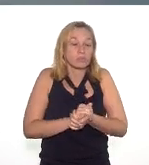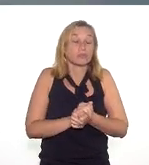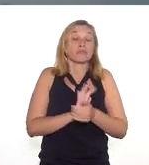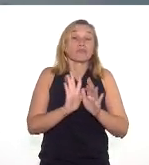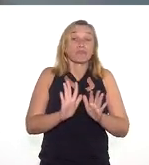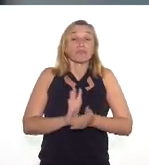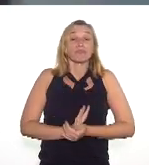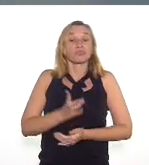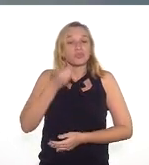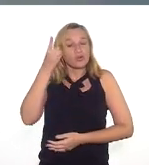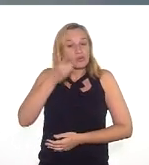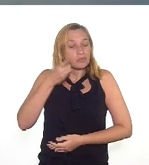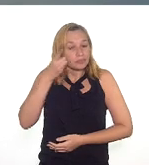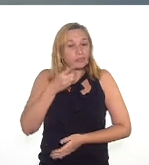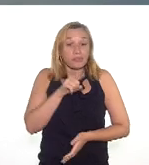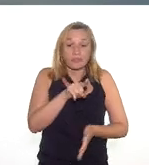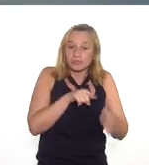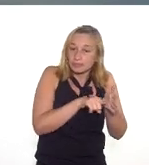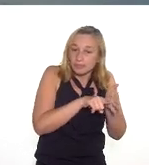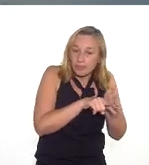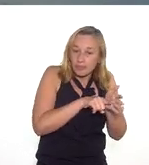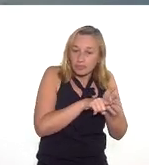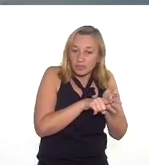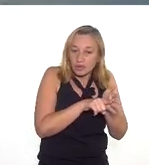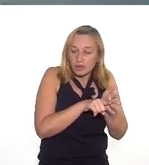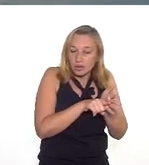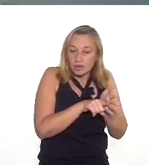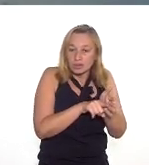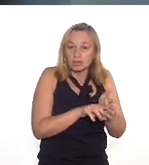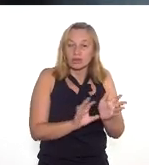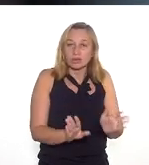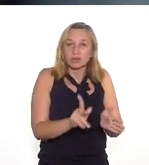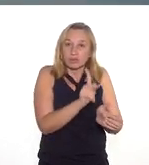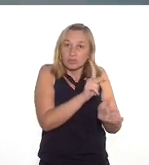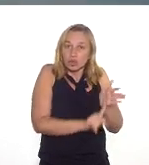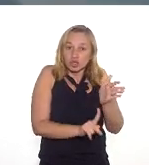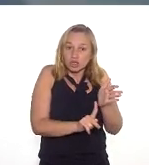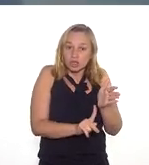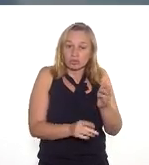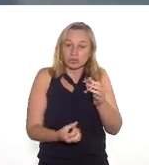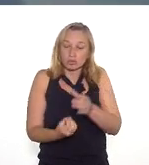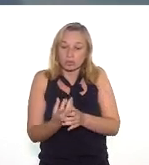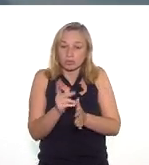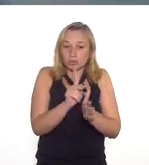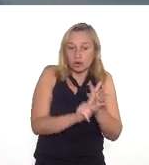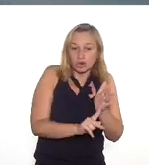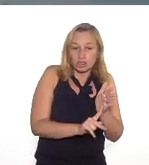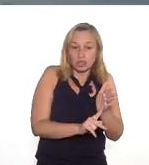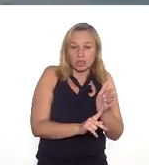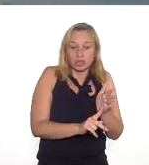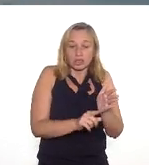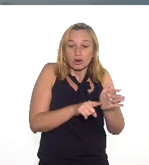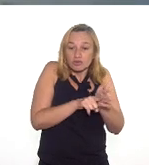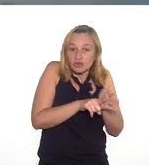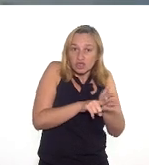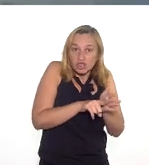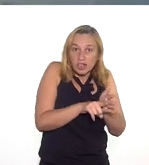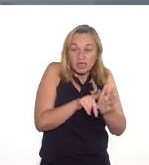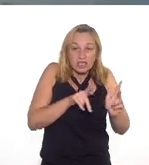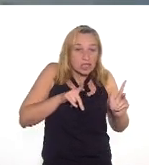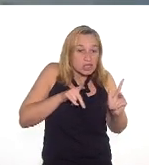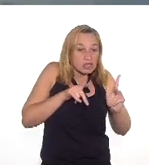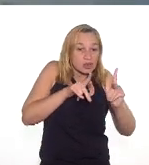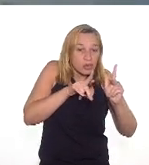deputado, essa fiscalização é feita projeto a projeto. Ela fiscaliza da mesma